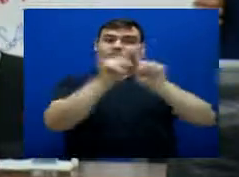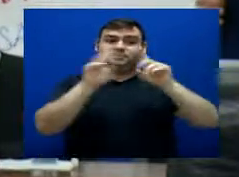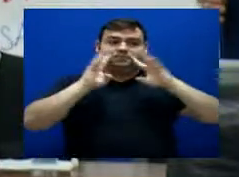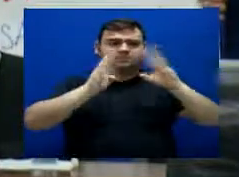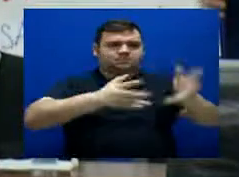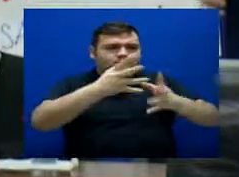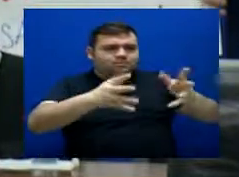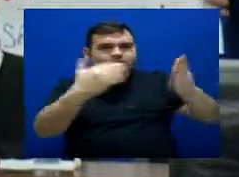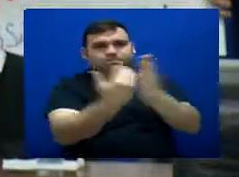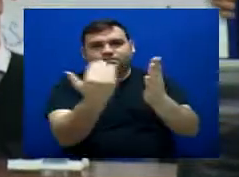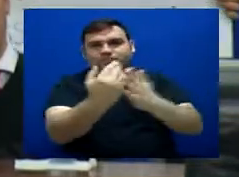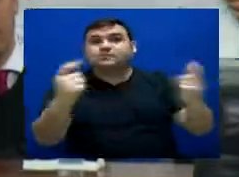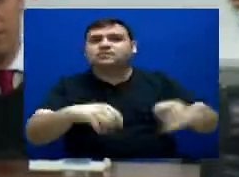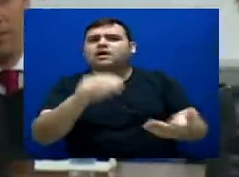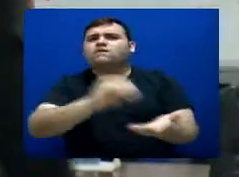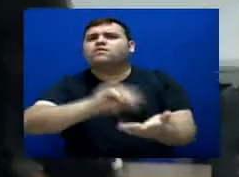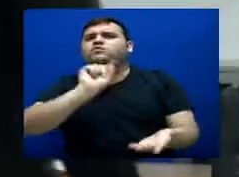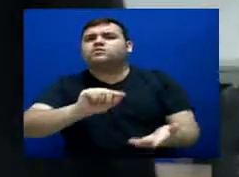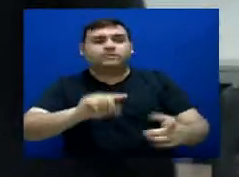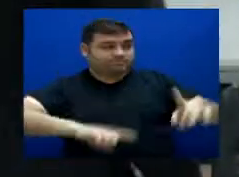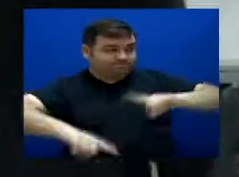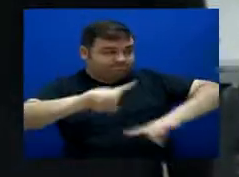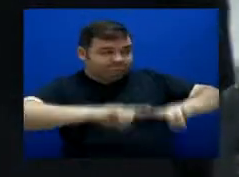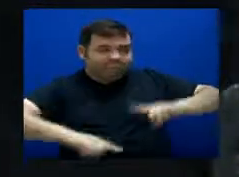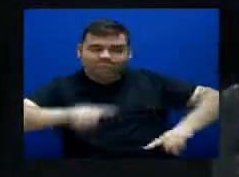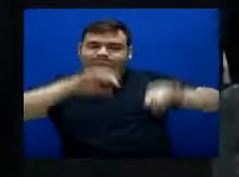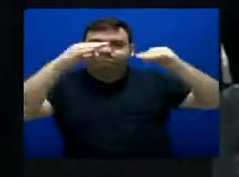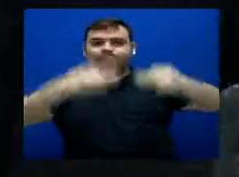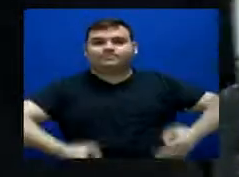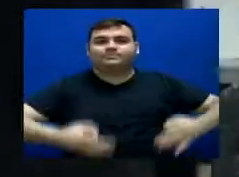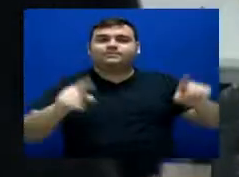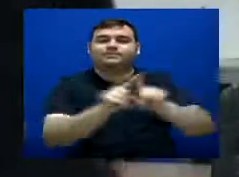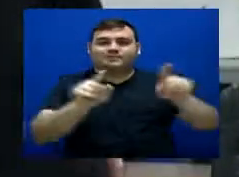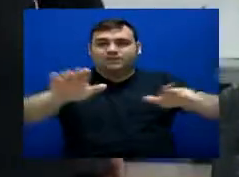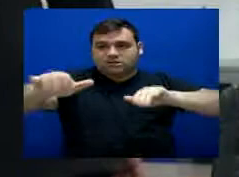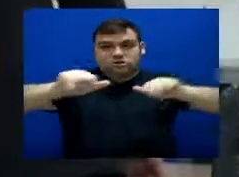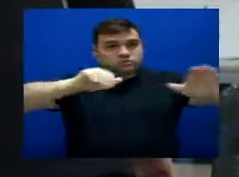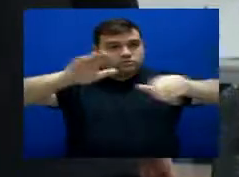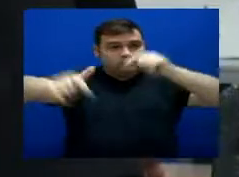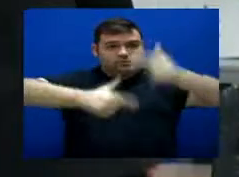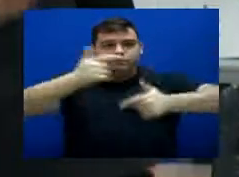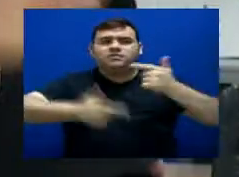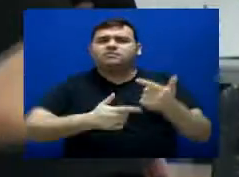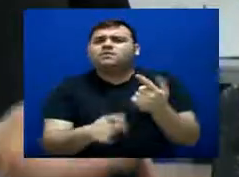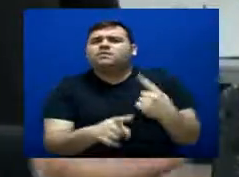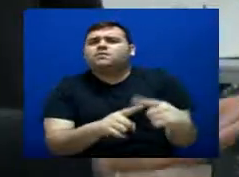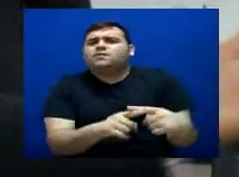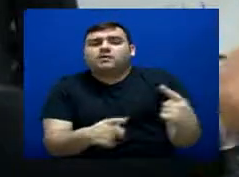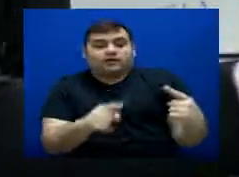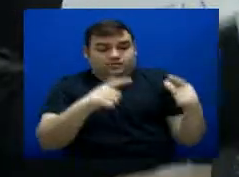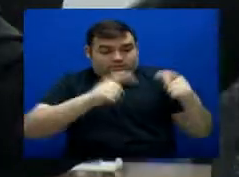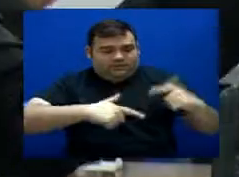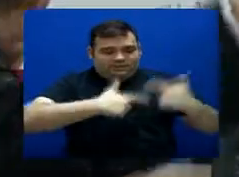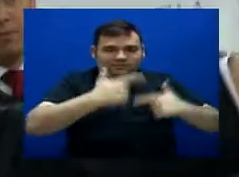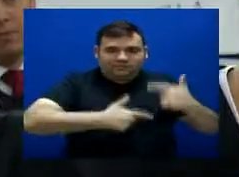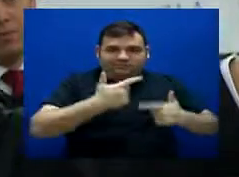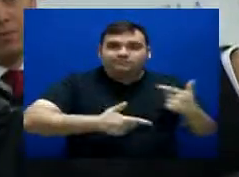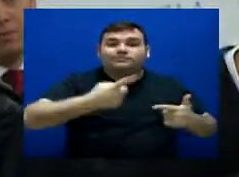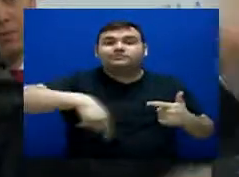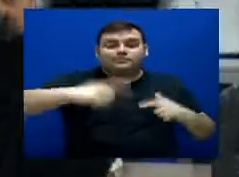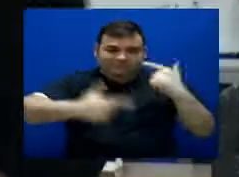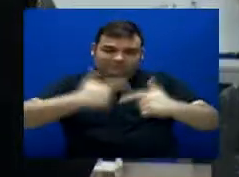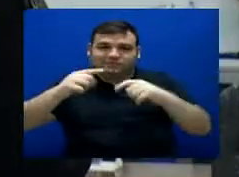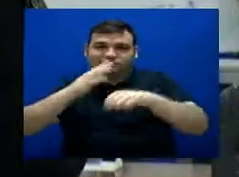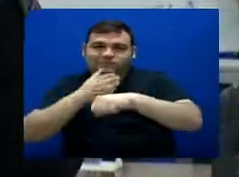ao meu ver, o que falta é gestão e contratação. Por quê? Na nossa clínica, nós funcionamos